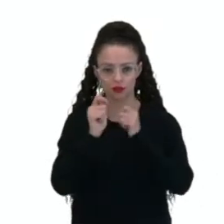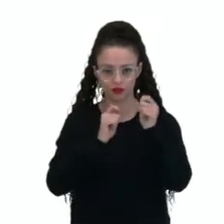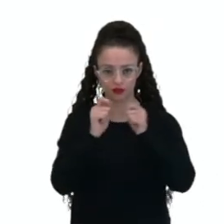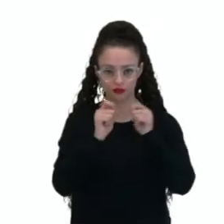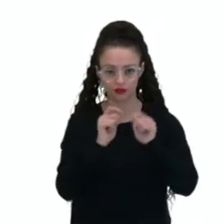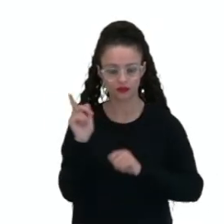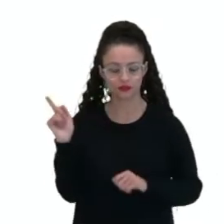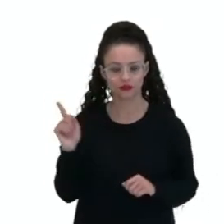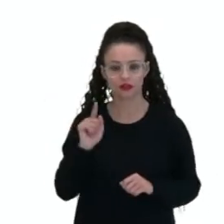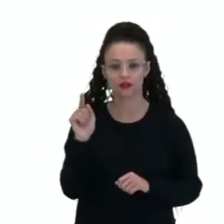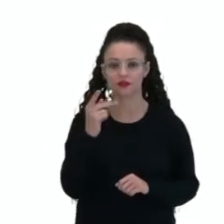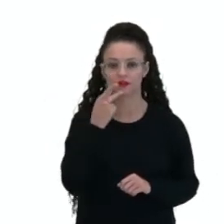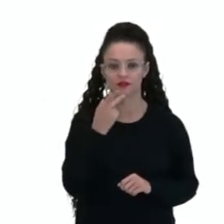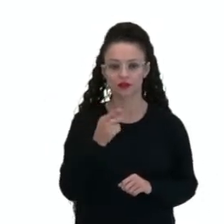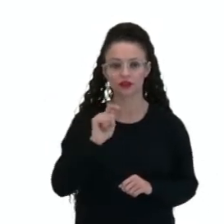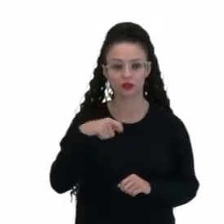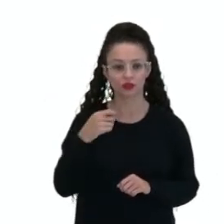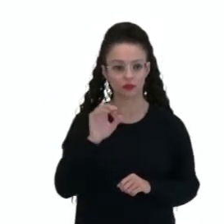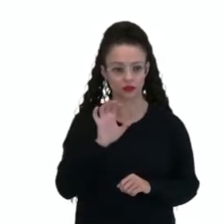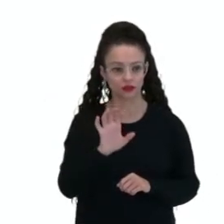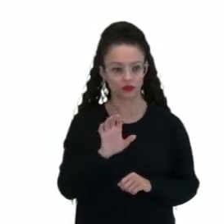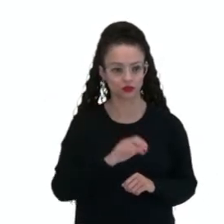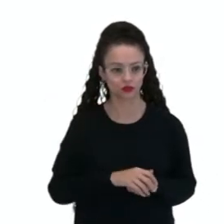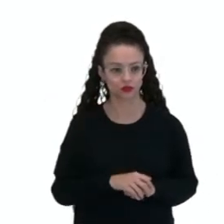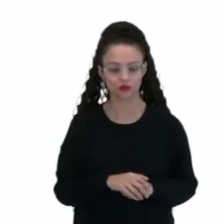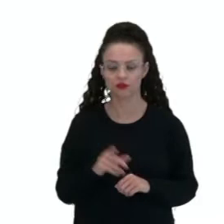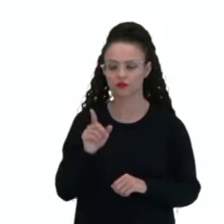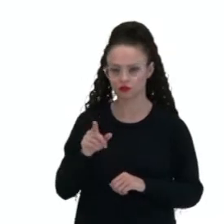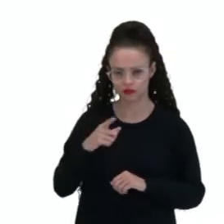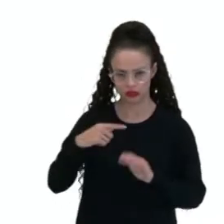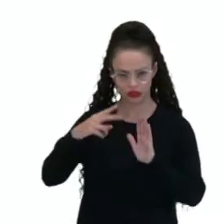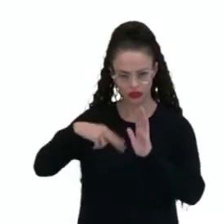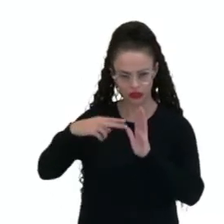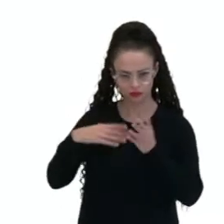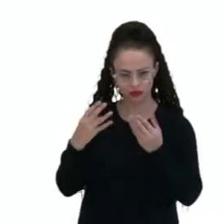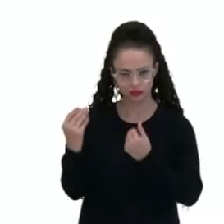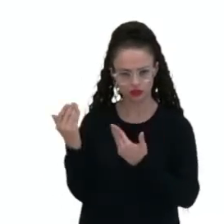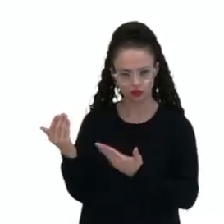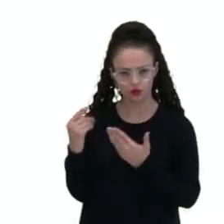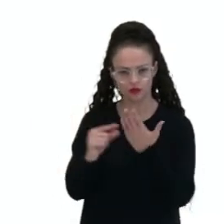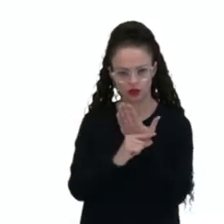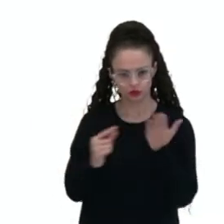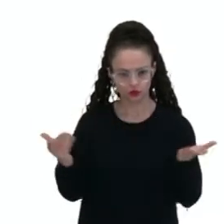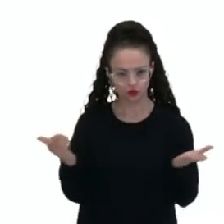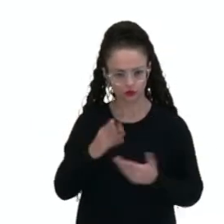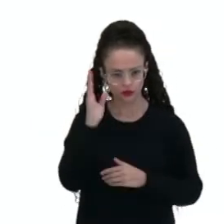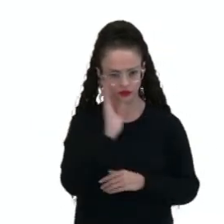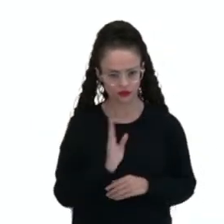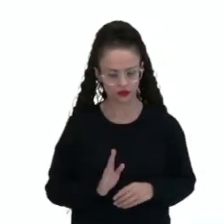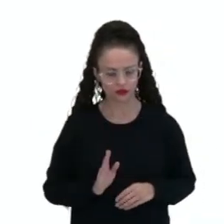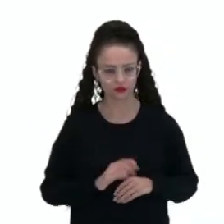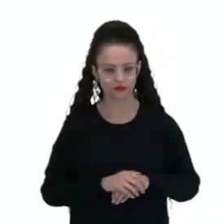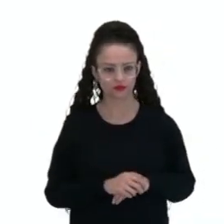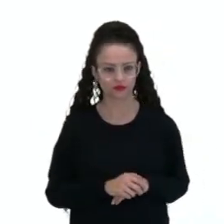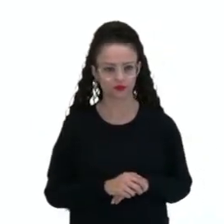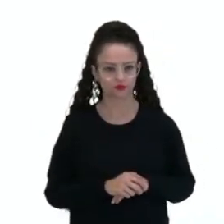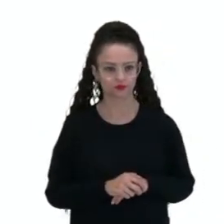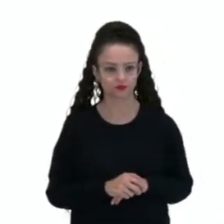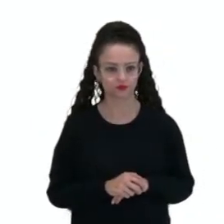entrevista que ela fala exatamente isso. A senhora tem lido jovens autores brasileiros?